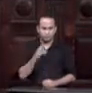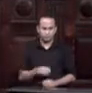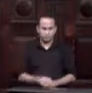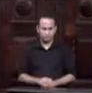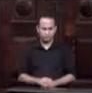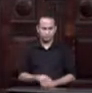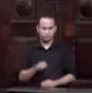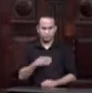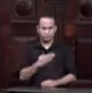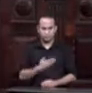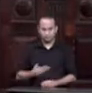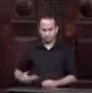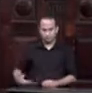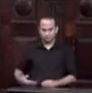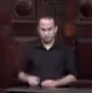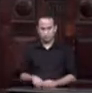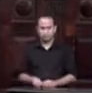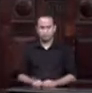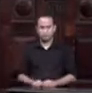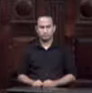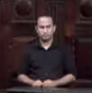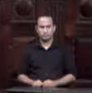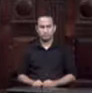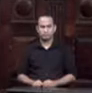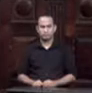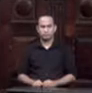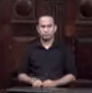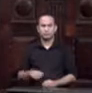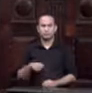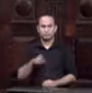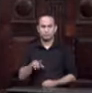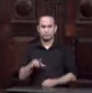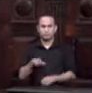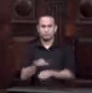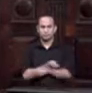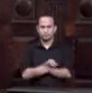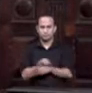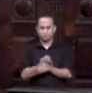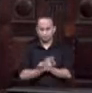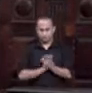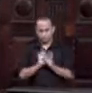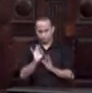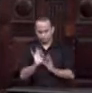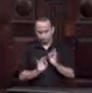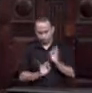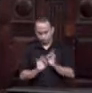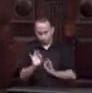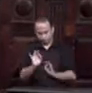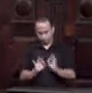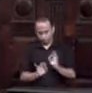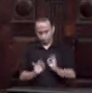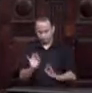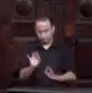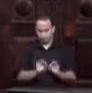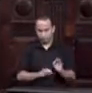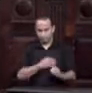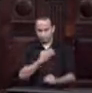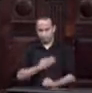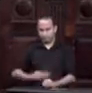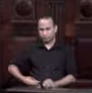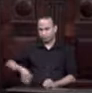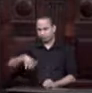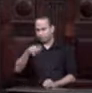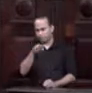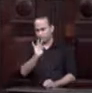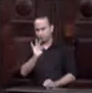problema. Então, num projeto elaborado pelo governo federal,